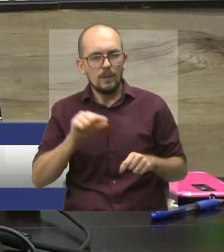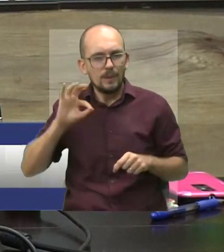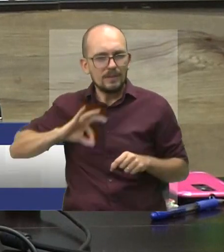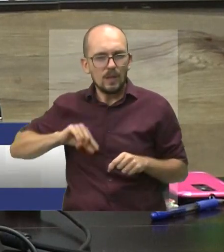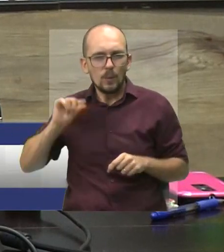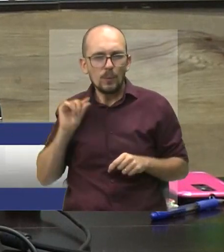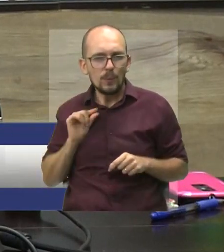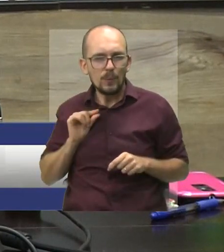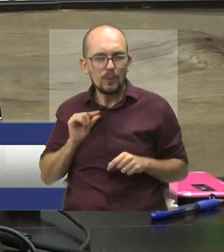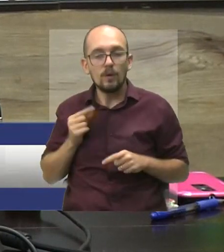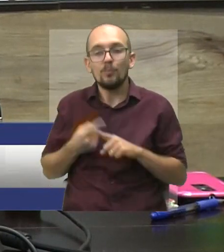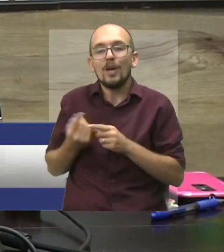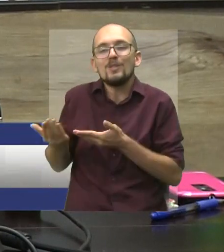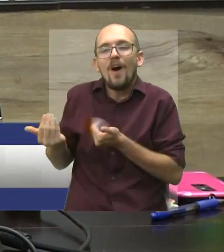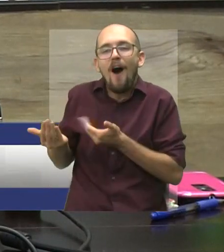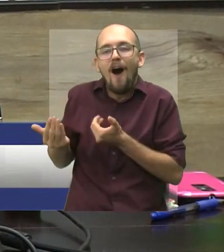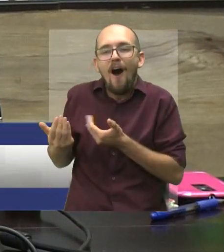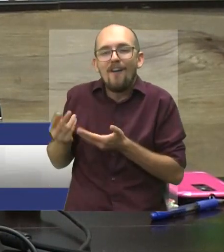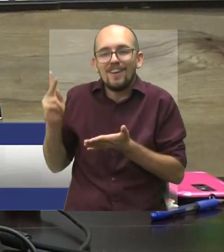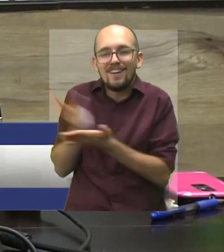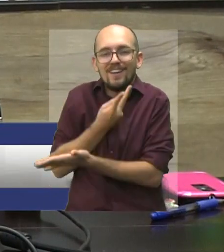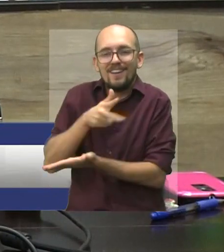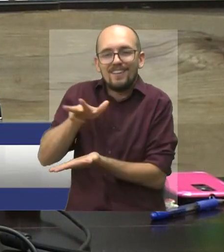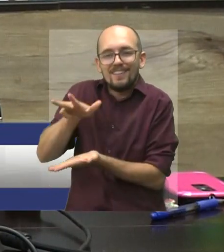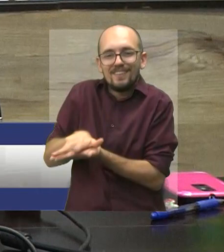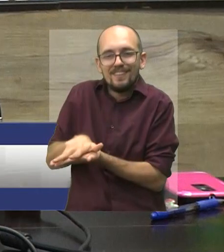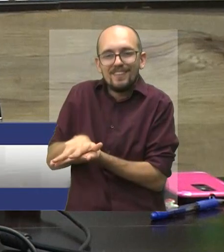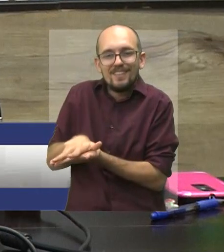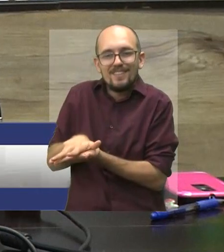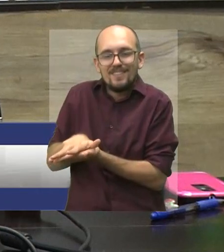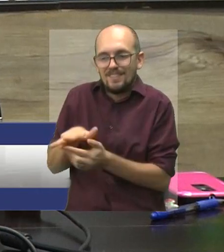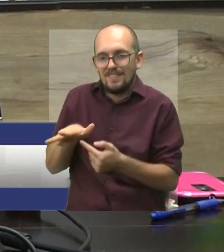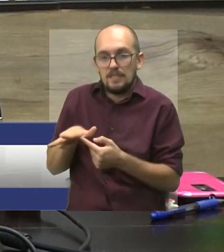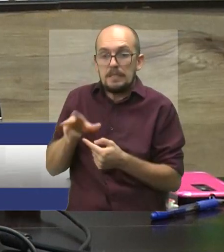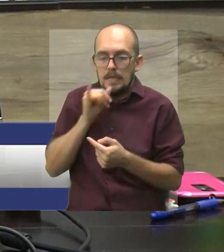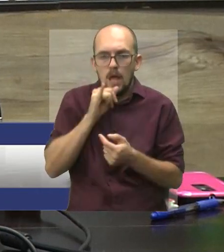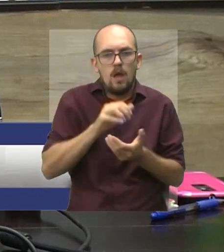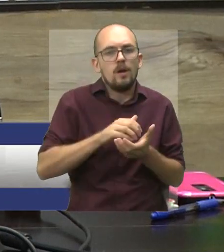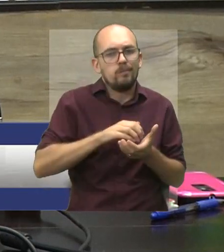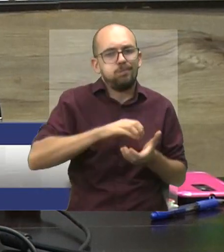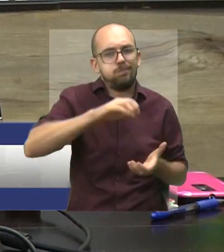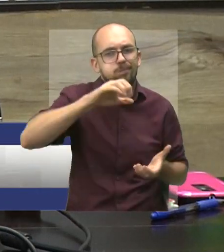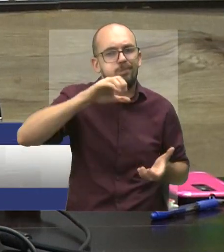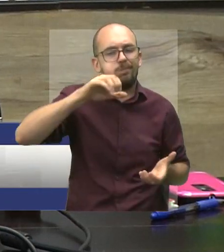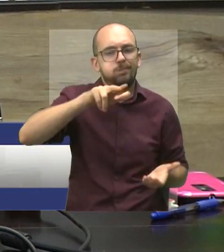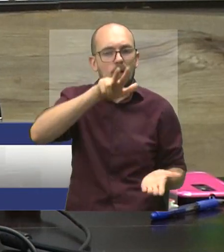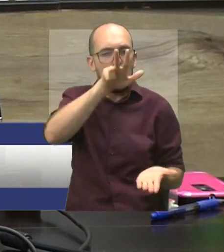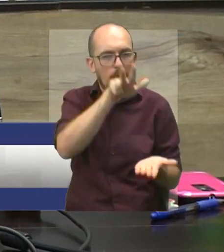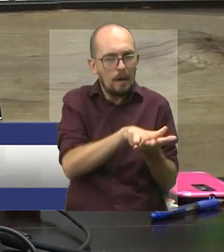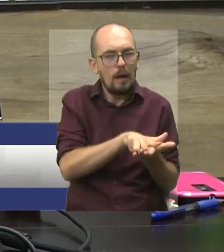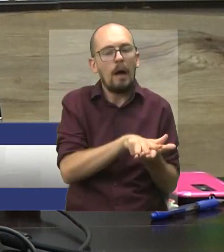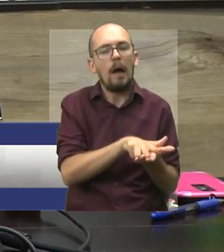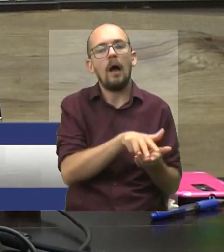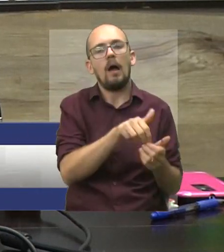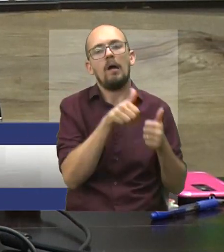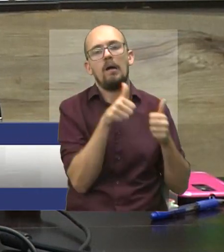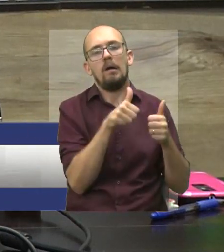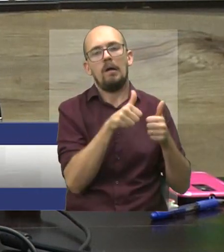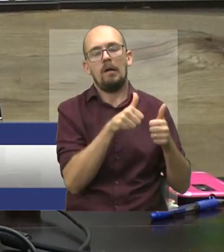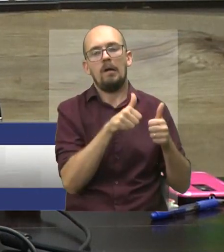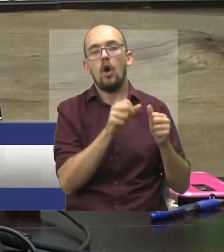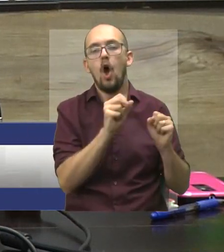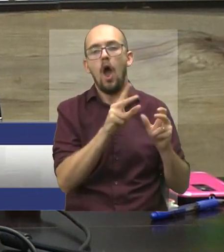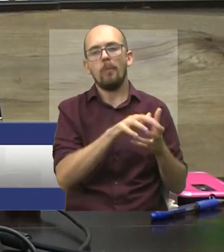gente precisa refletir sobre essa nova regra da concessão da aposentadoria por invalidez proposta por essa emenda